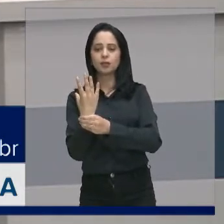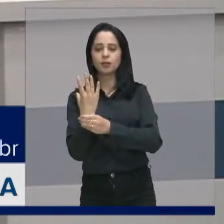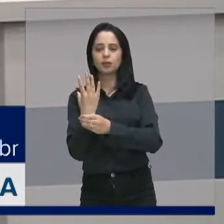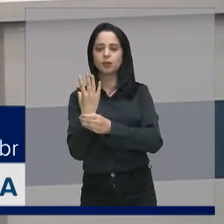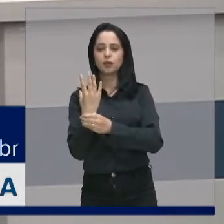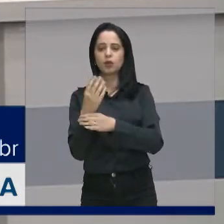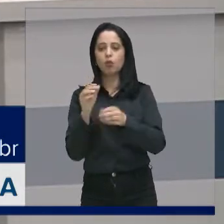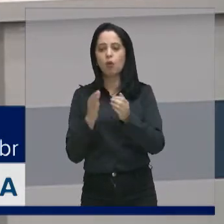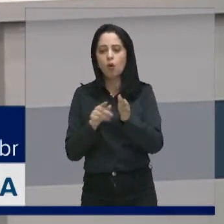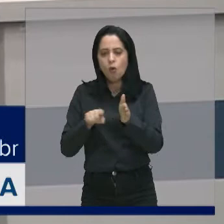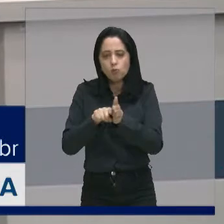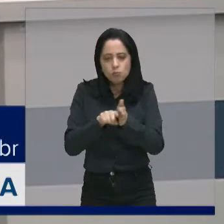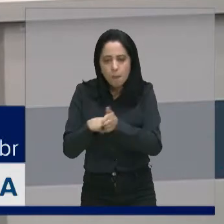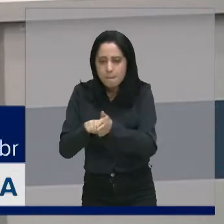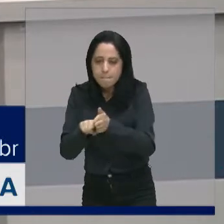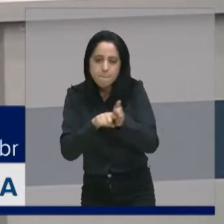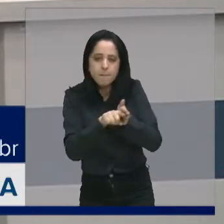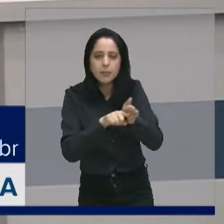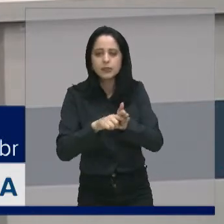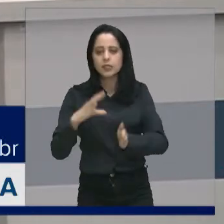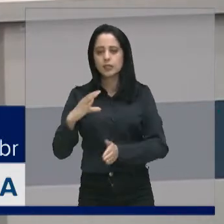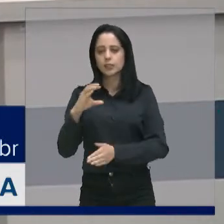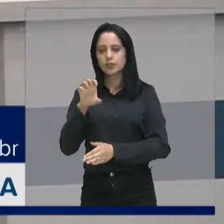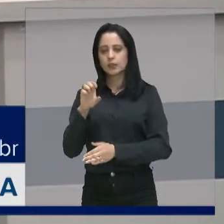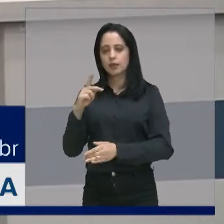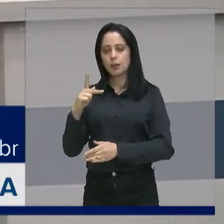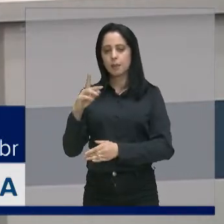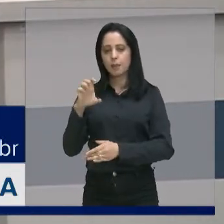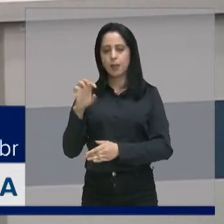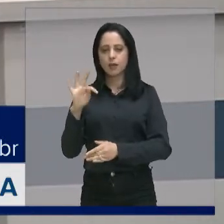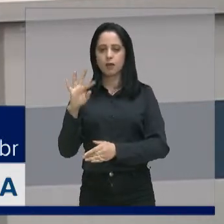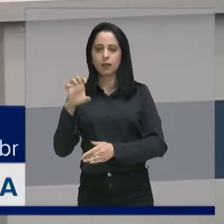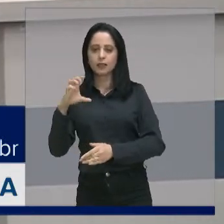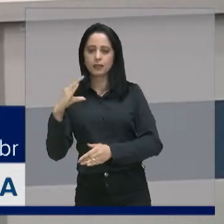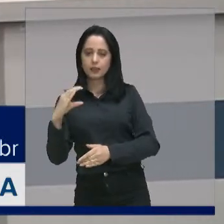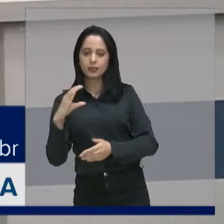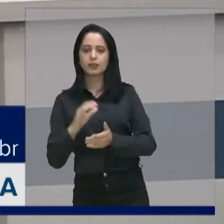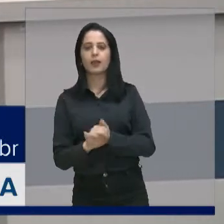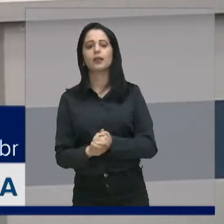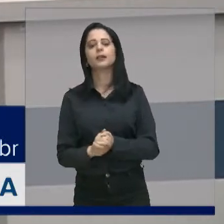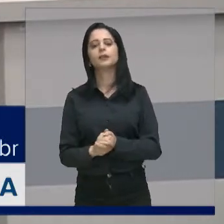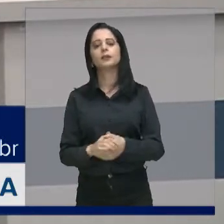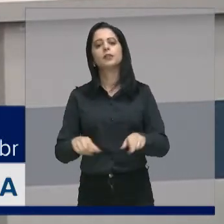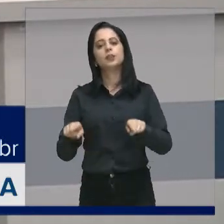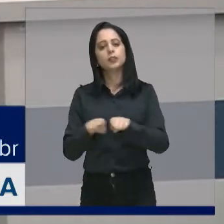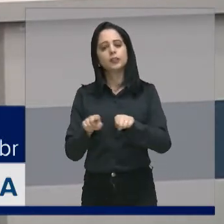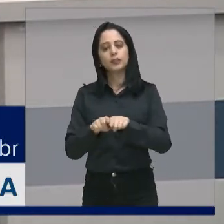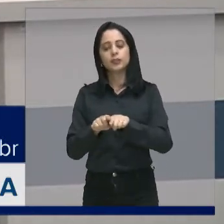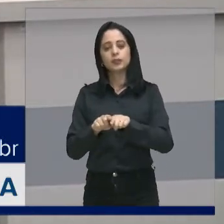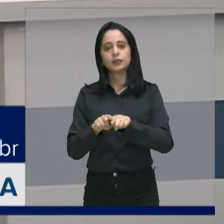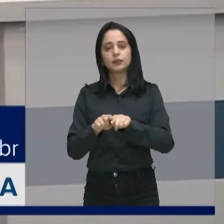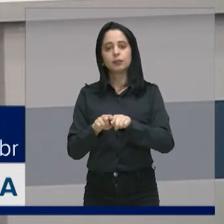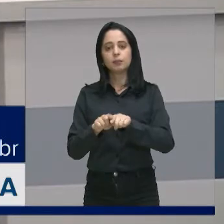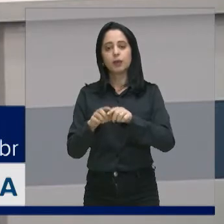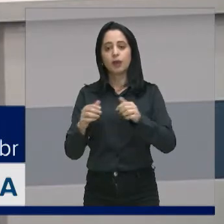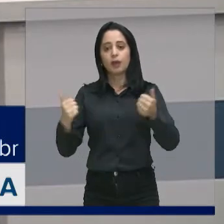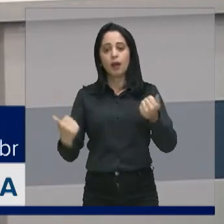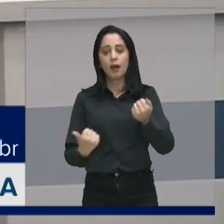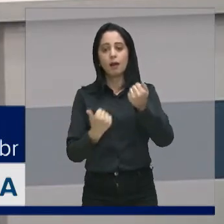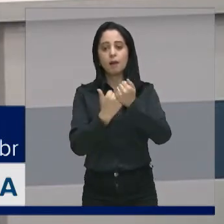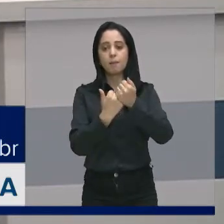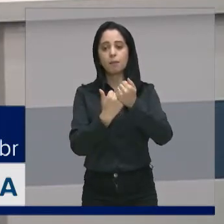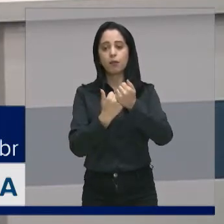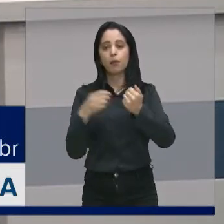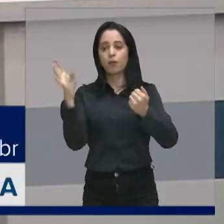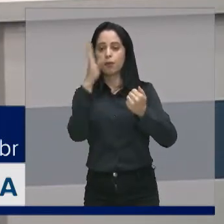Estudos Climáticos, o CPTEC. Também foi responsável pelo Acordo de Cooperação entre Brasil e China em 88, para